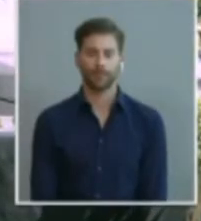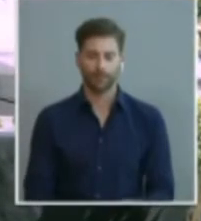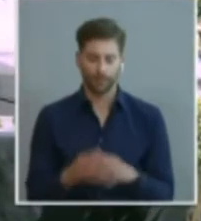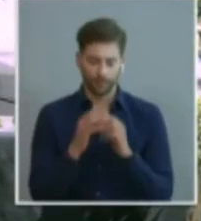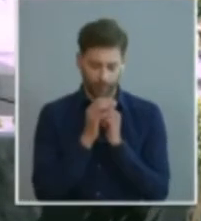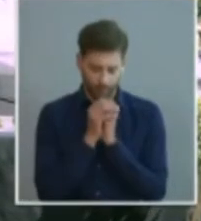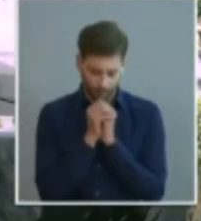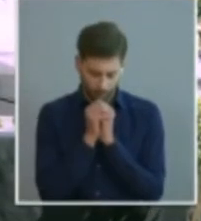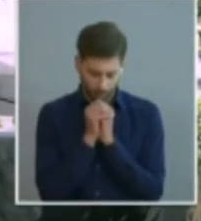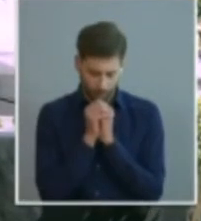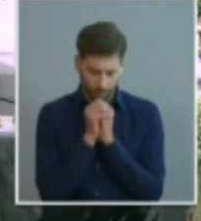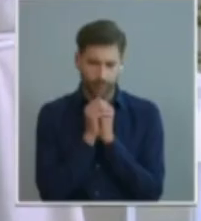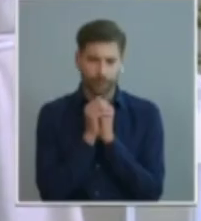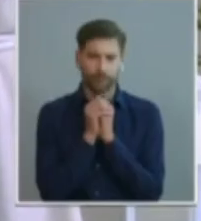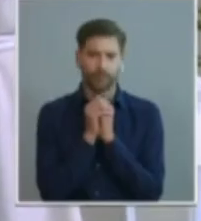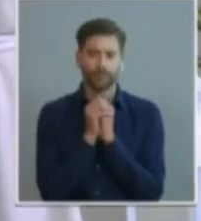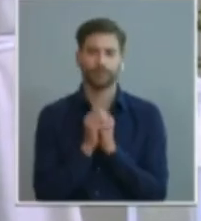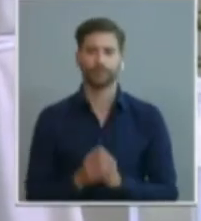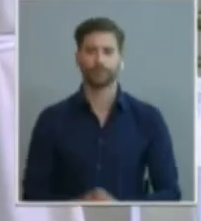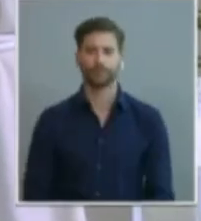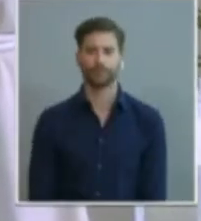Oremos.